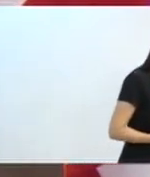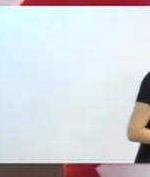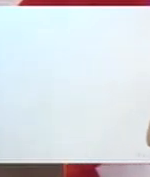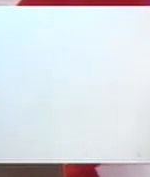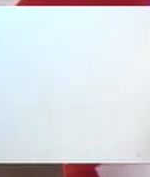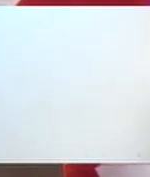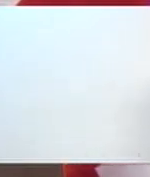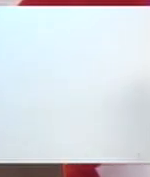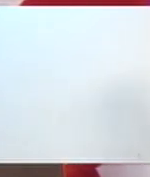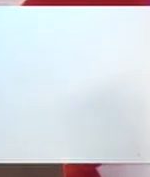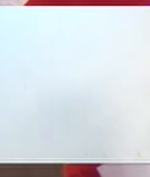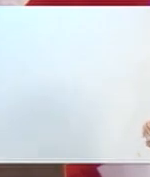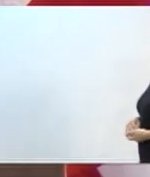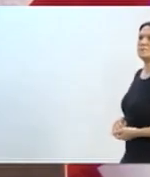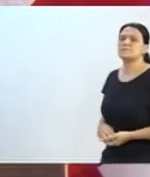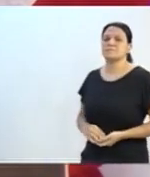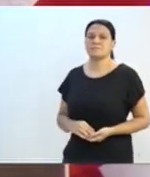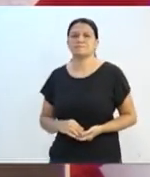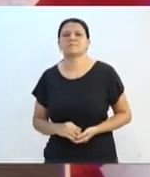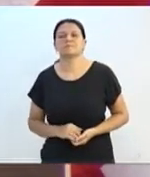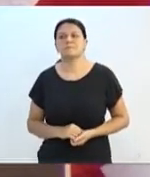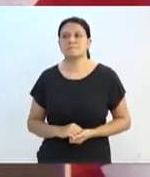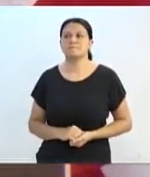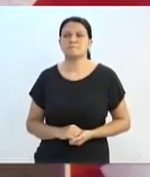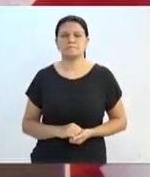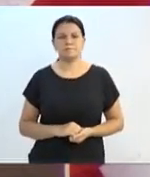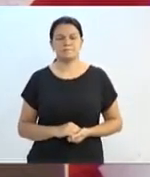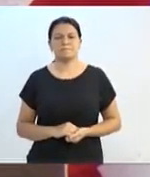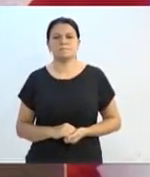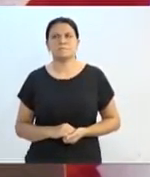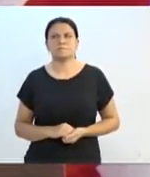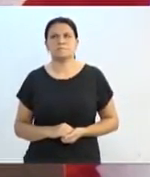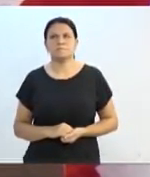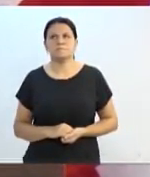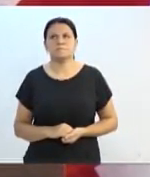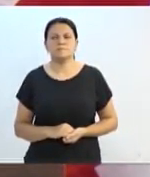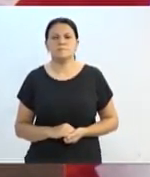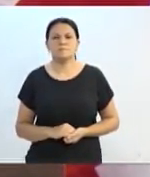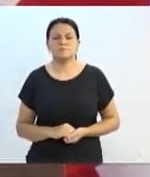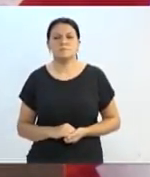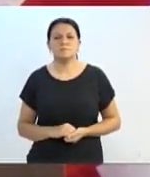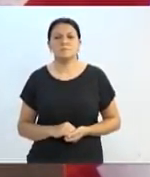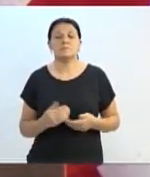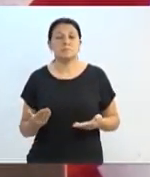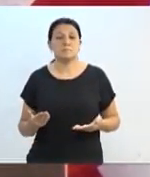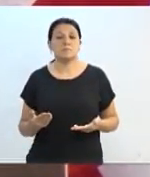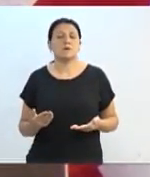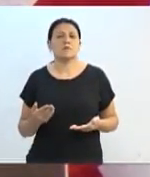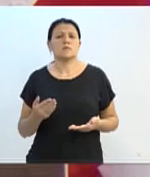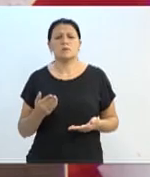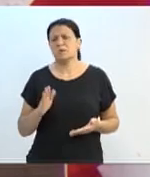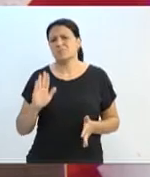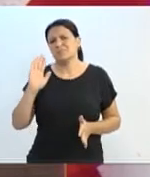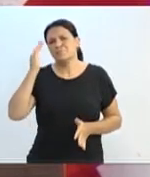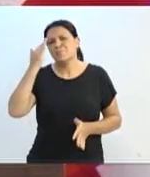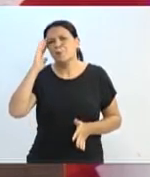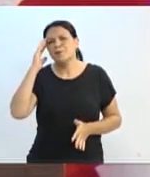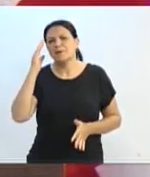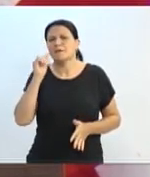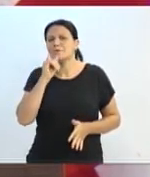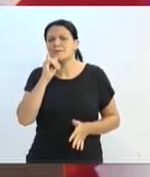Vamos lá, eu agradeço, professor Gilson. Foi certo no que falou ali. Nós temos, que eu já não entendo por colaborador, entendo